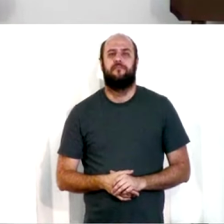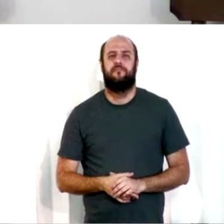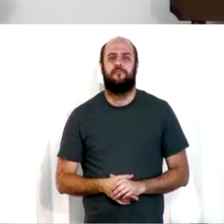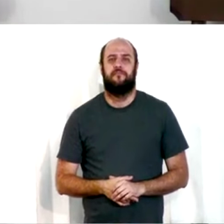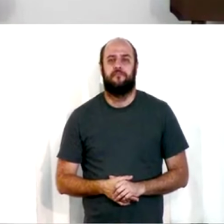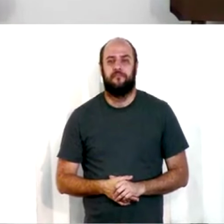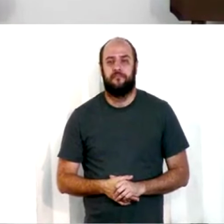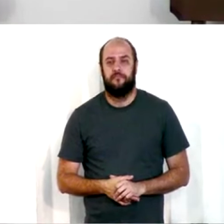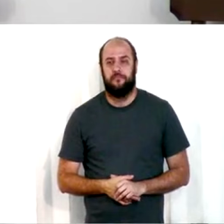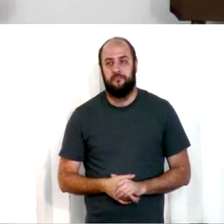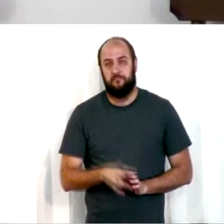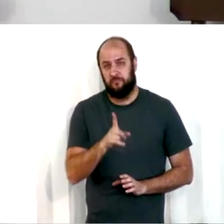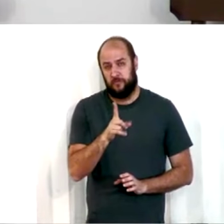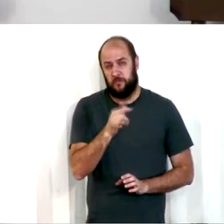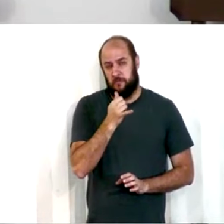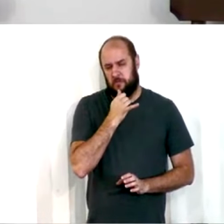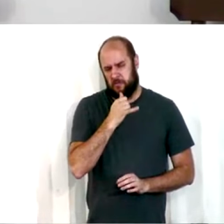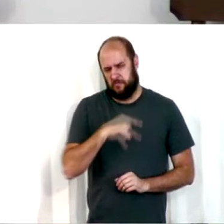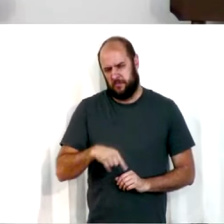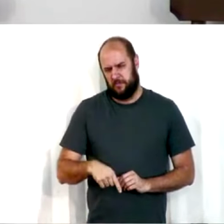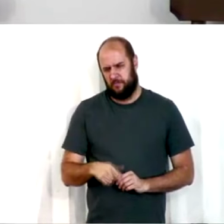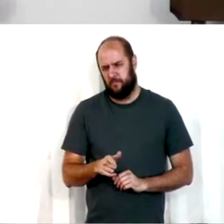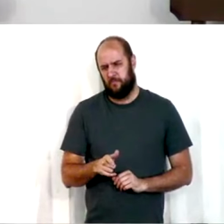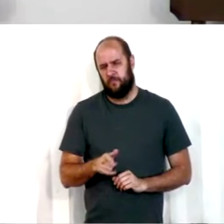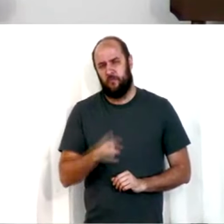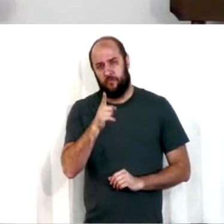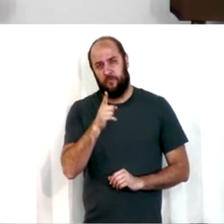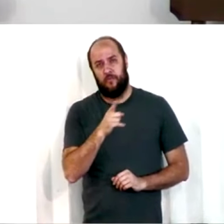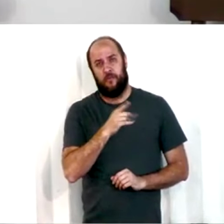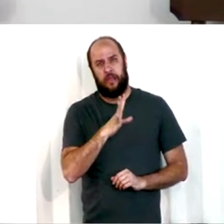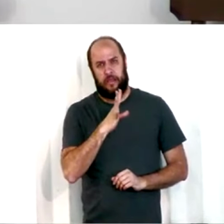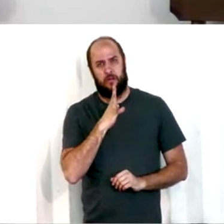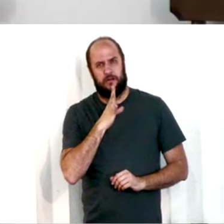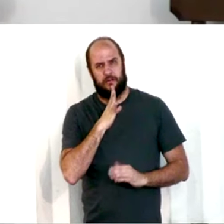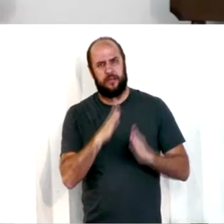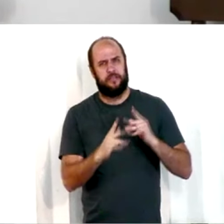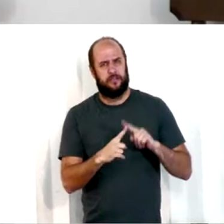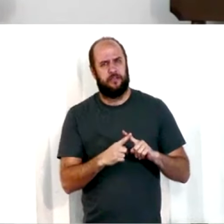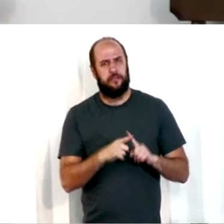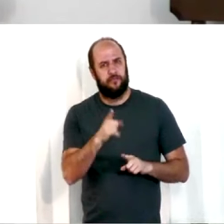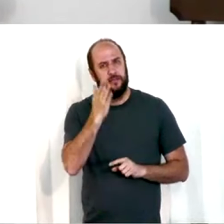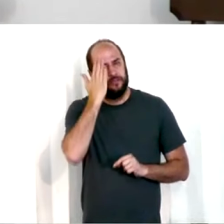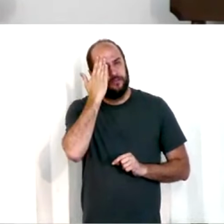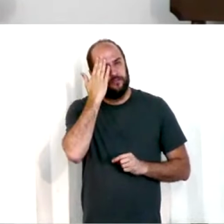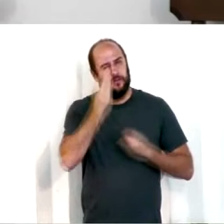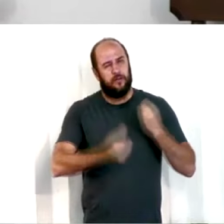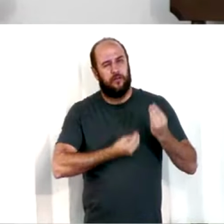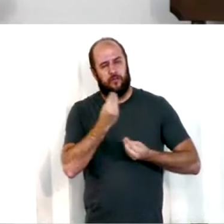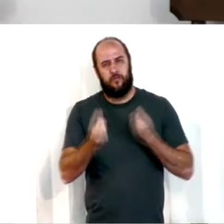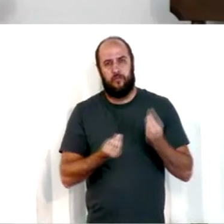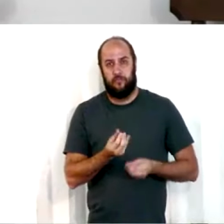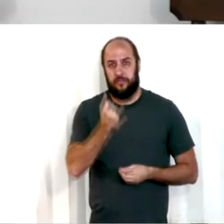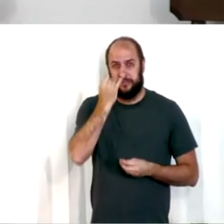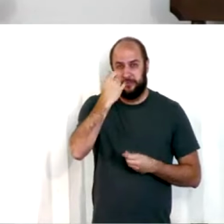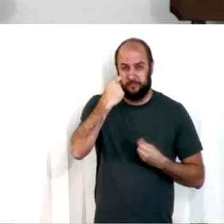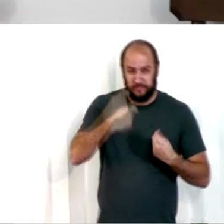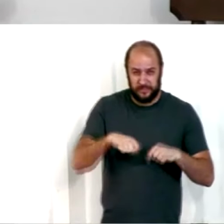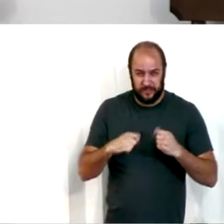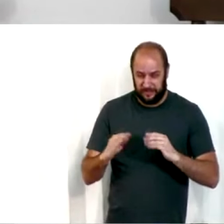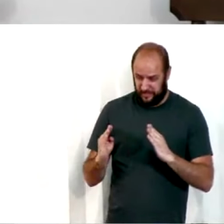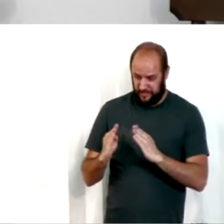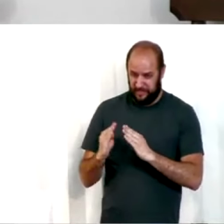Se você está no meio cristão, se você tem vida de igreja, você sabe como é possível. Se você já precisou se ausentar da sua casa em